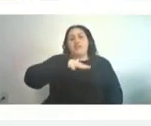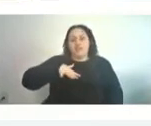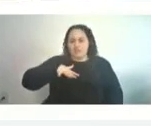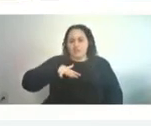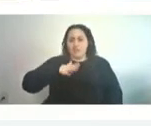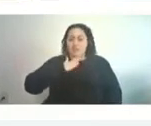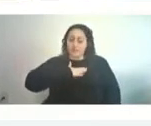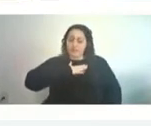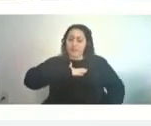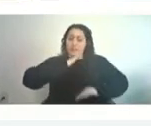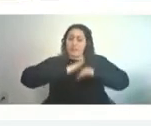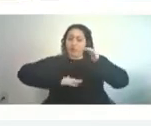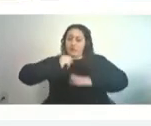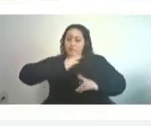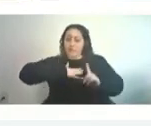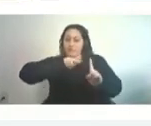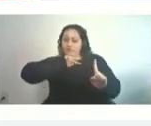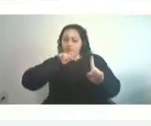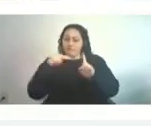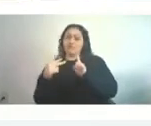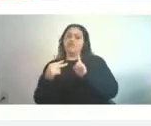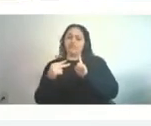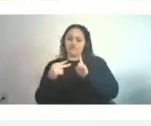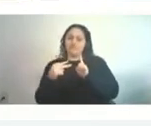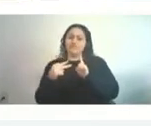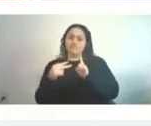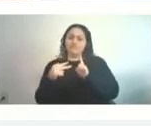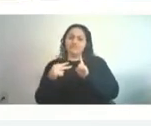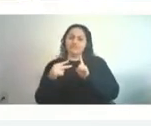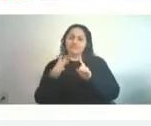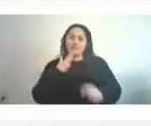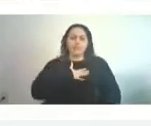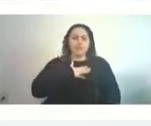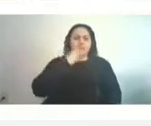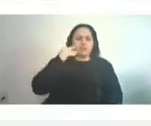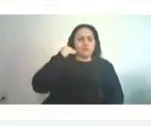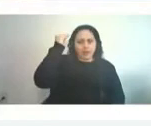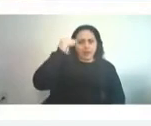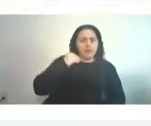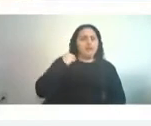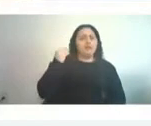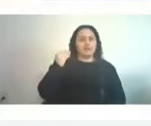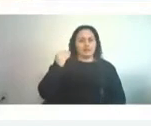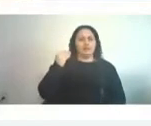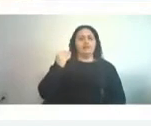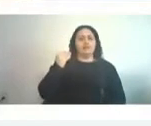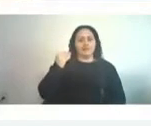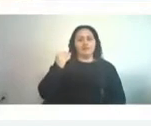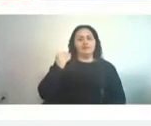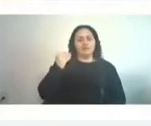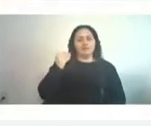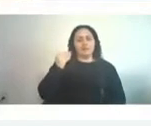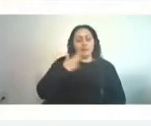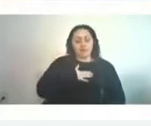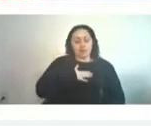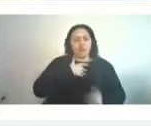suas práticas, né, do seu entorno, da sua situação de vida, né, da complexidade de onde eles